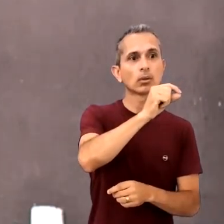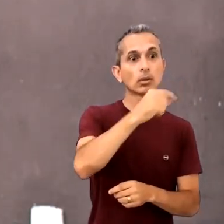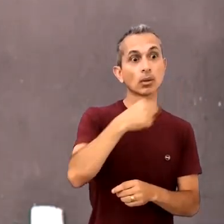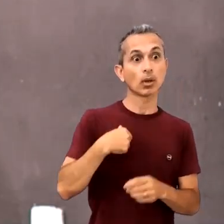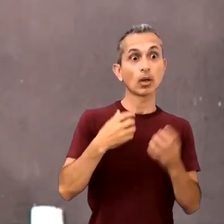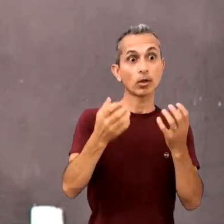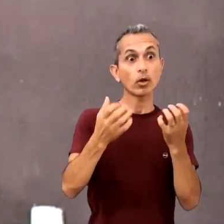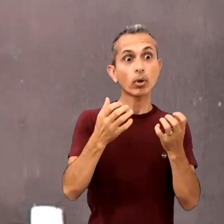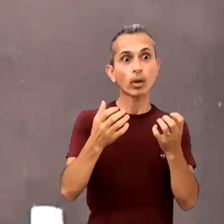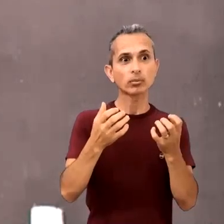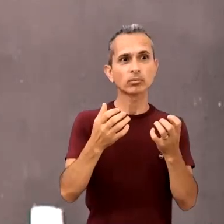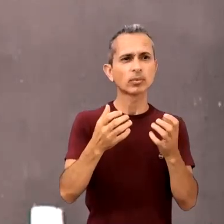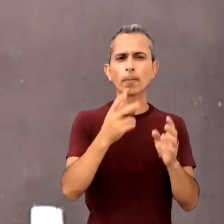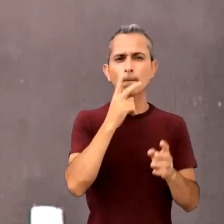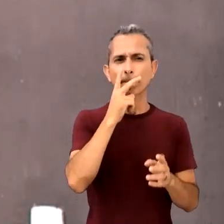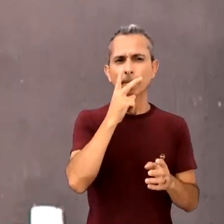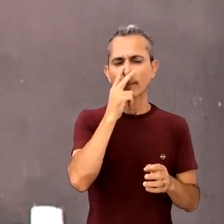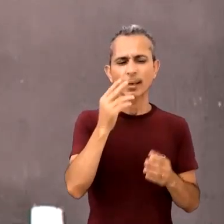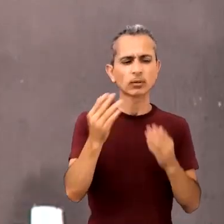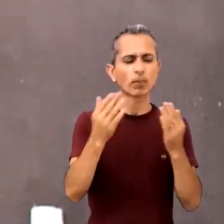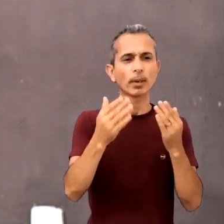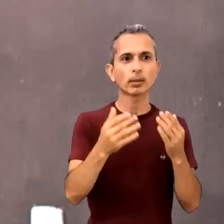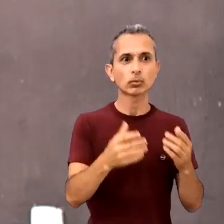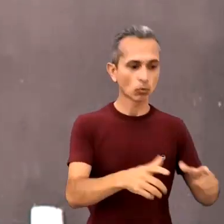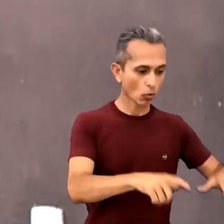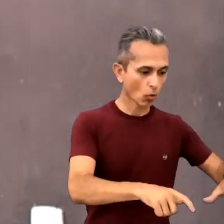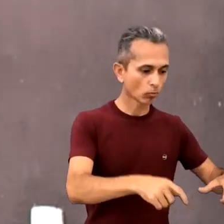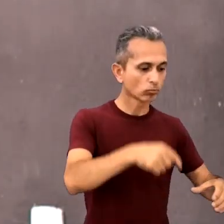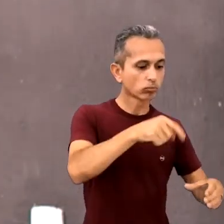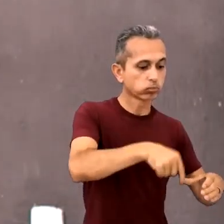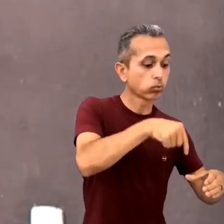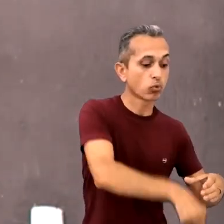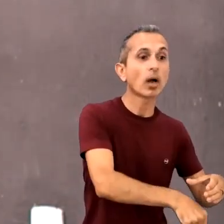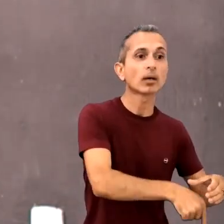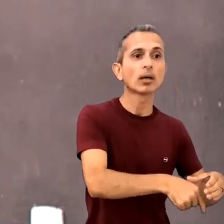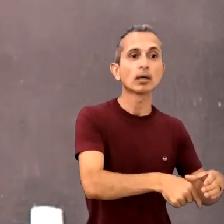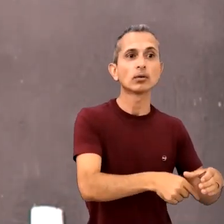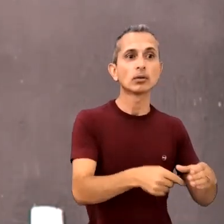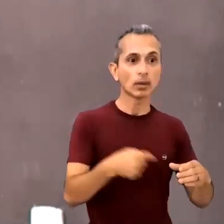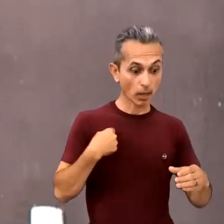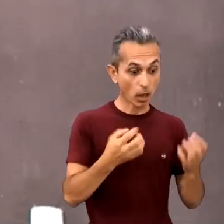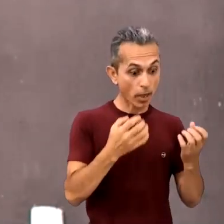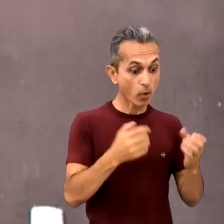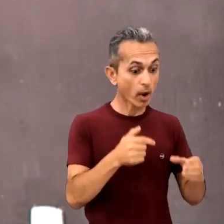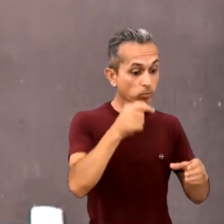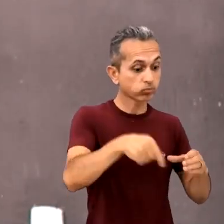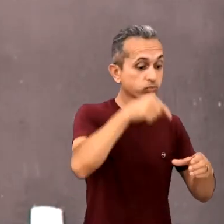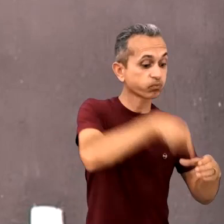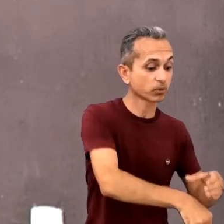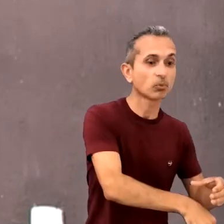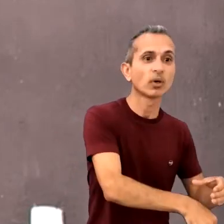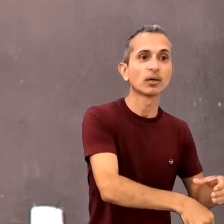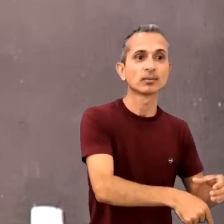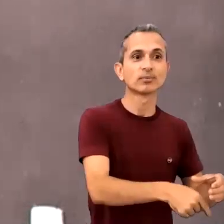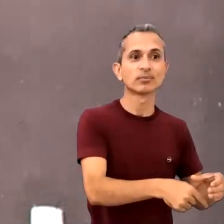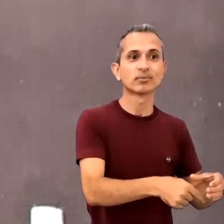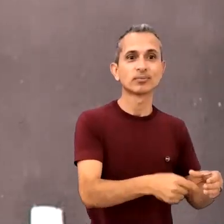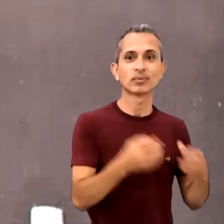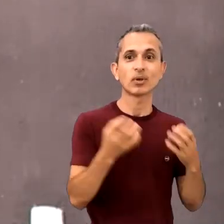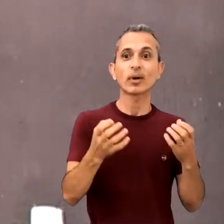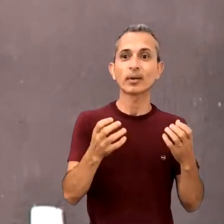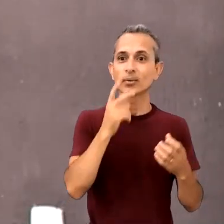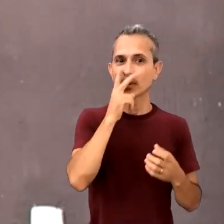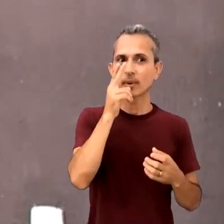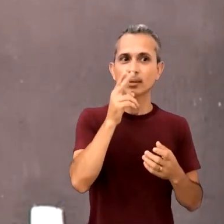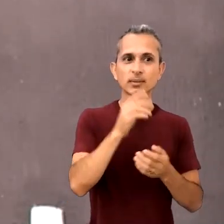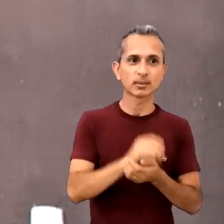naquele buraco, e eu tenho certeza que eu vou ser feliz dentro do buraco. Meu irmão, não existe coisa boa